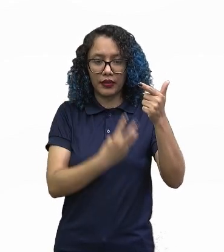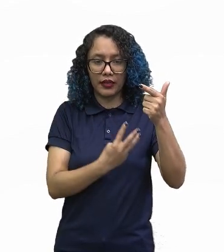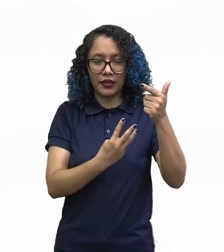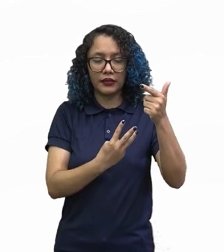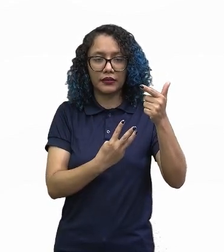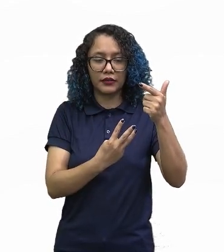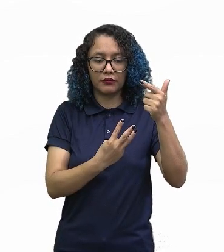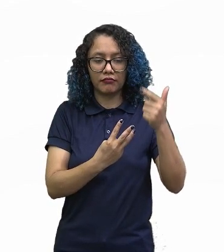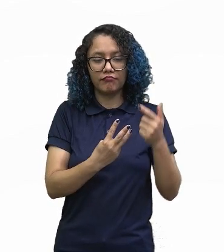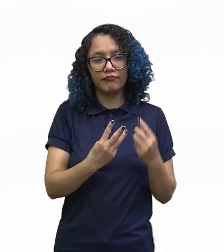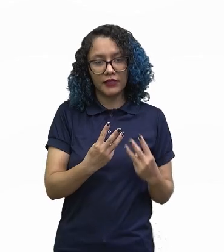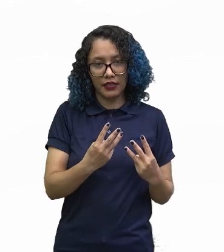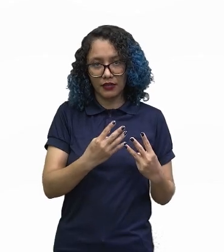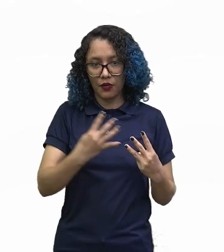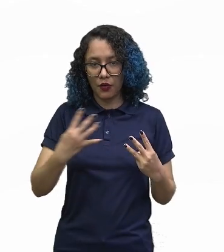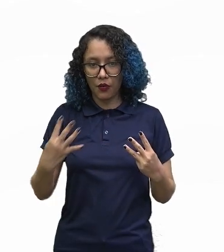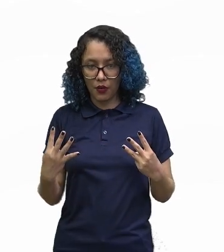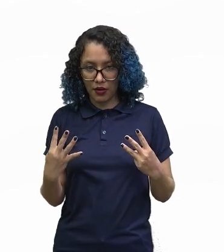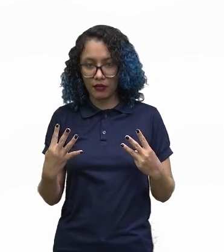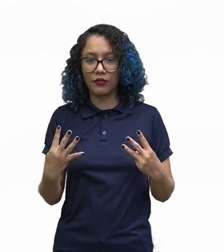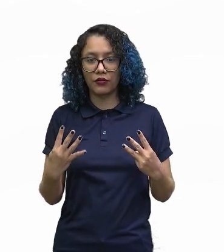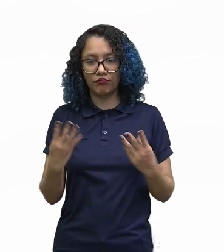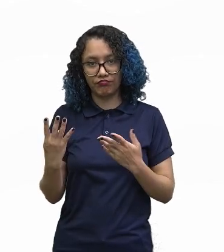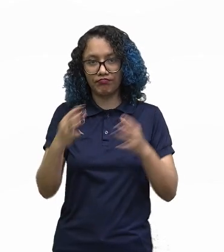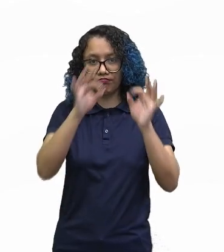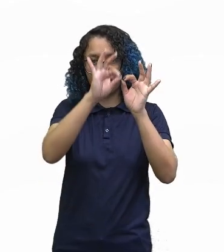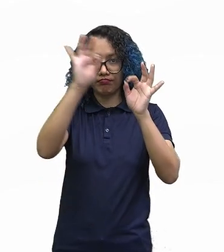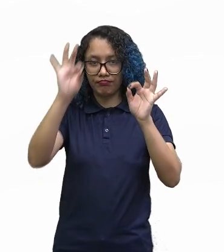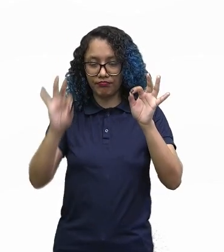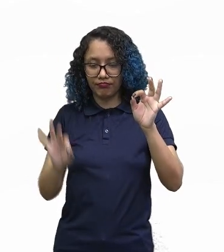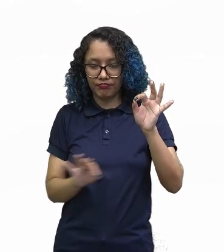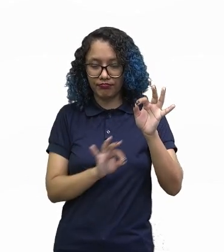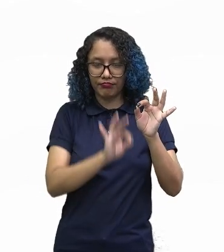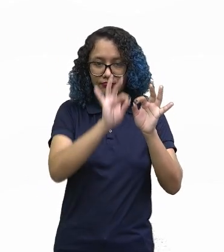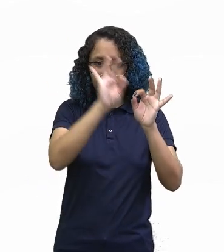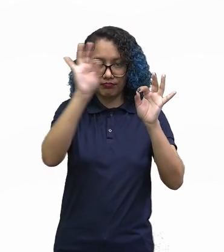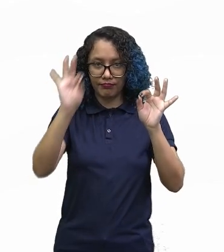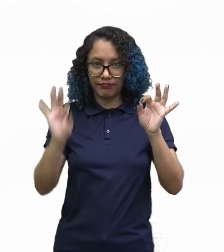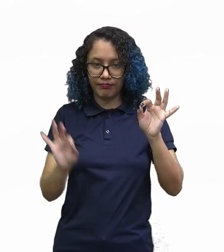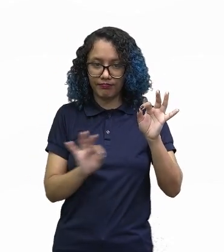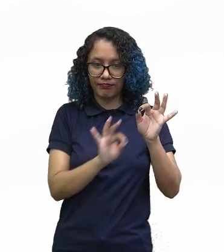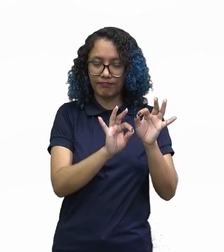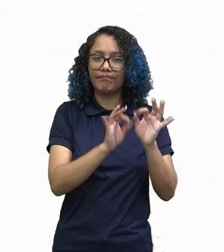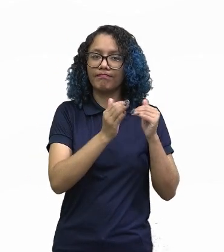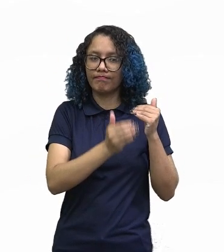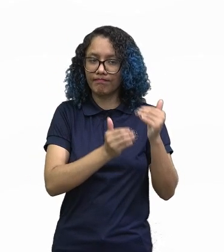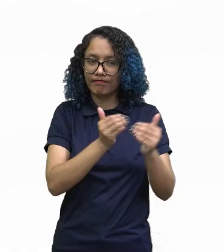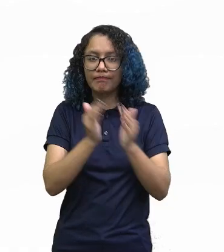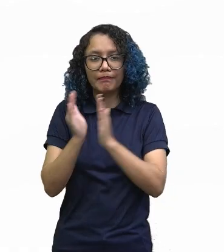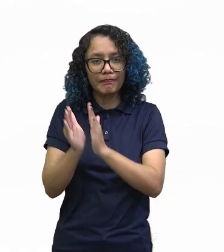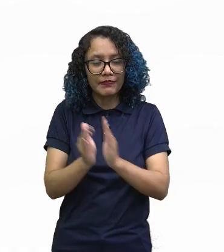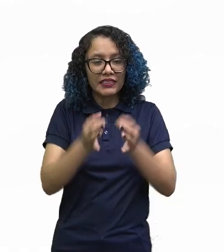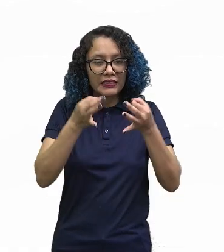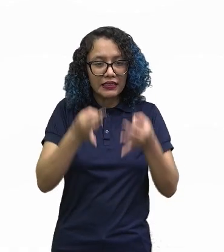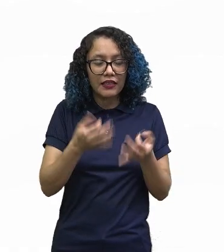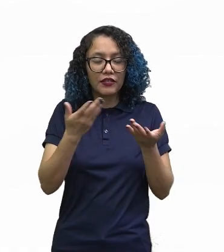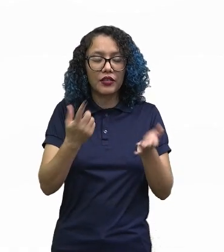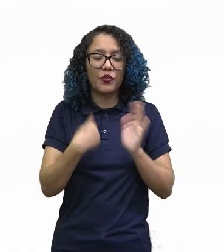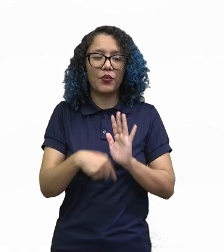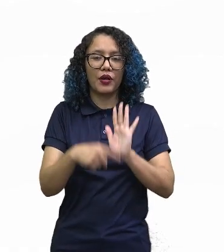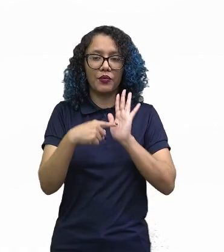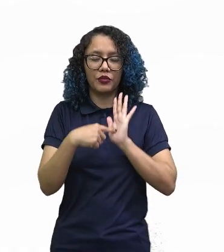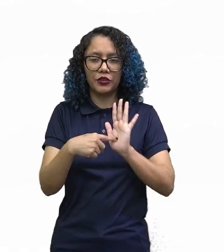4. É um ciclo, tá? Com processos bem definidos. Para demonstrar que não era